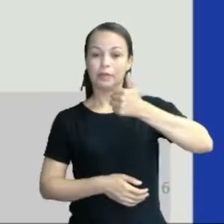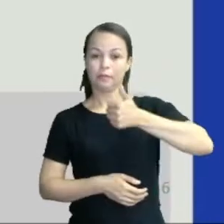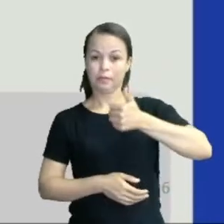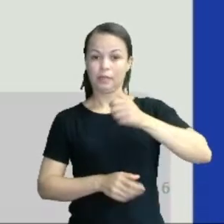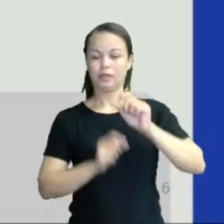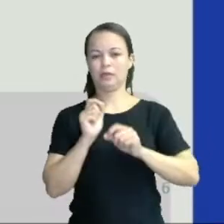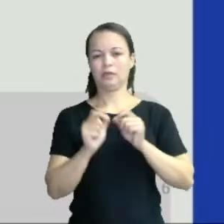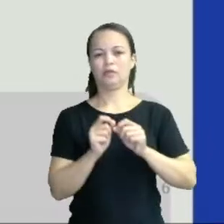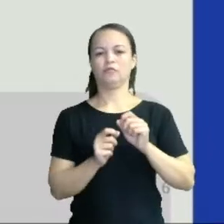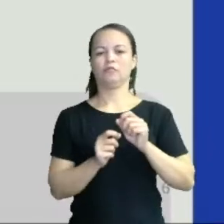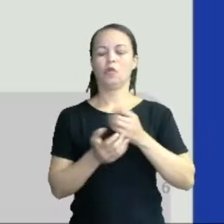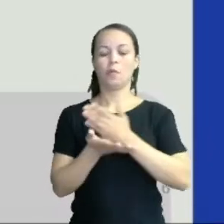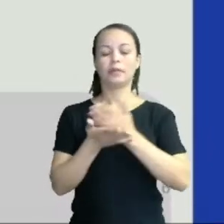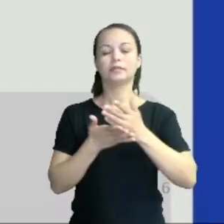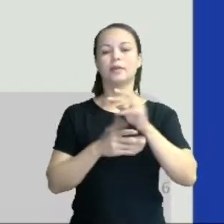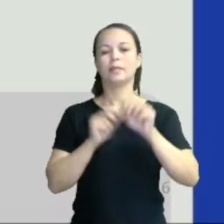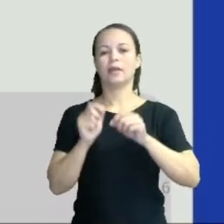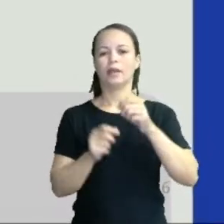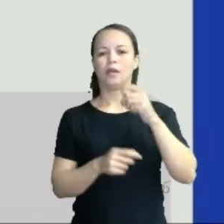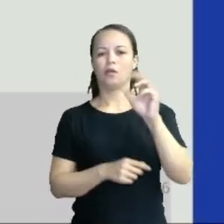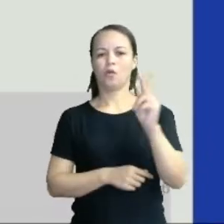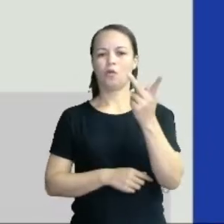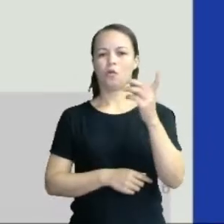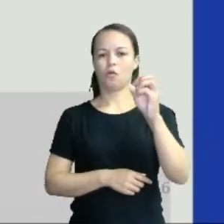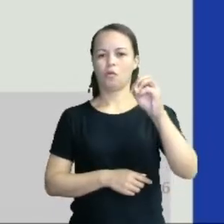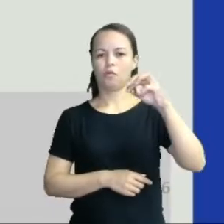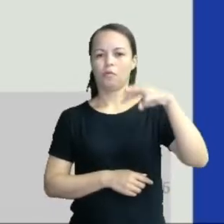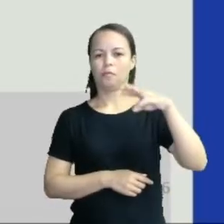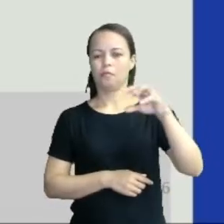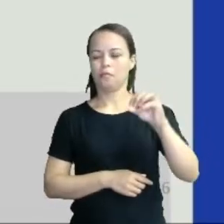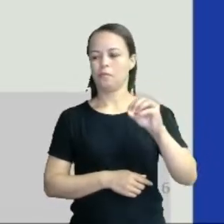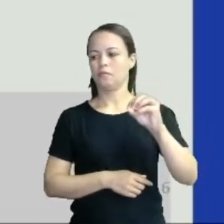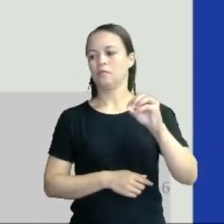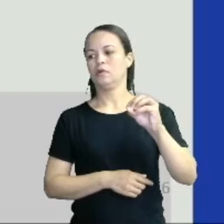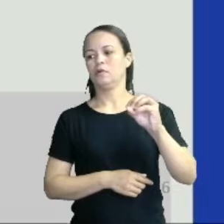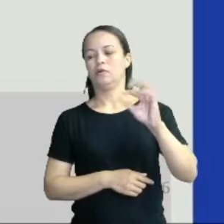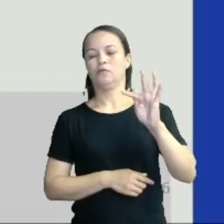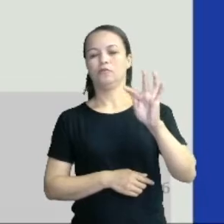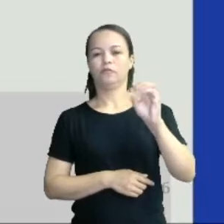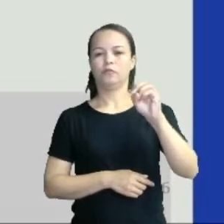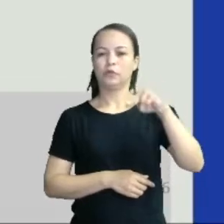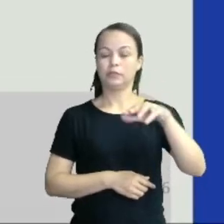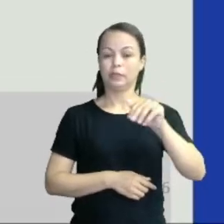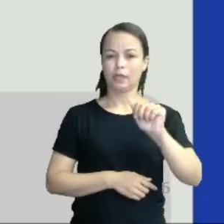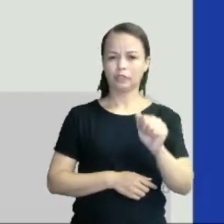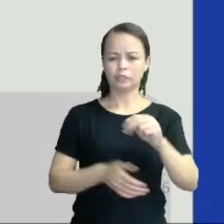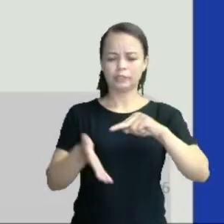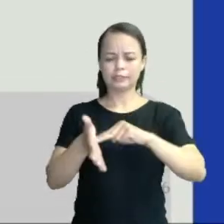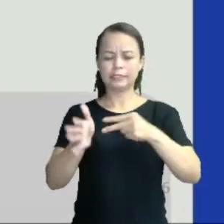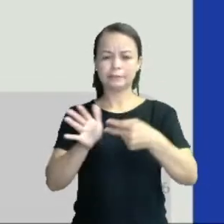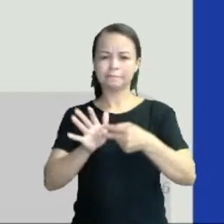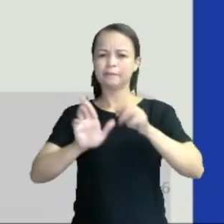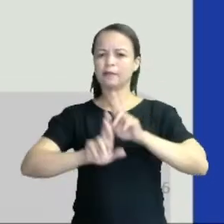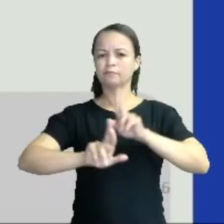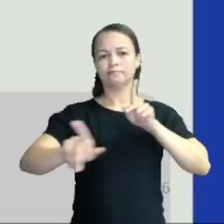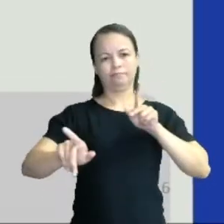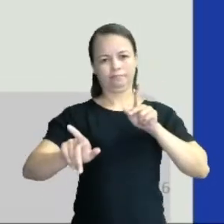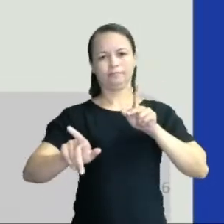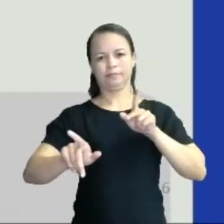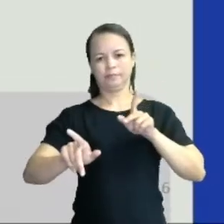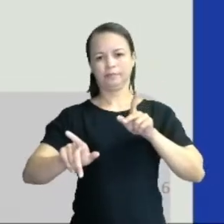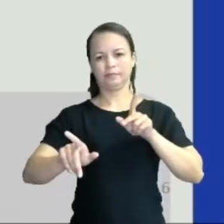pelas homófonas. Elas têm significados completamente